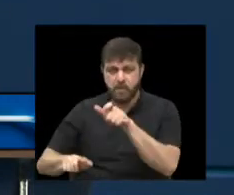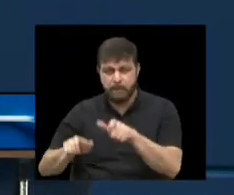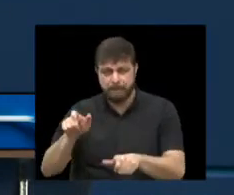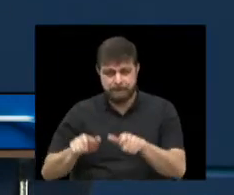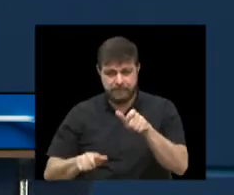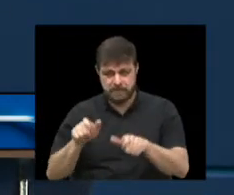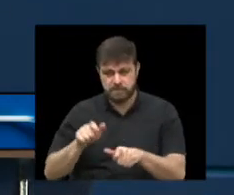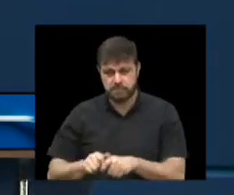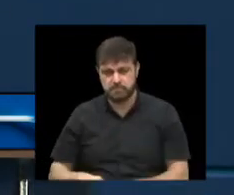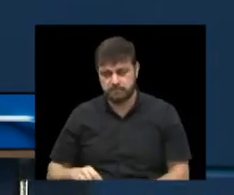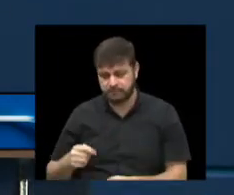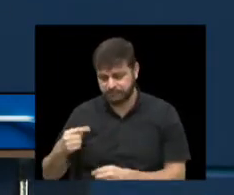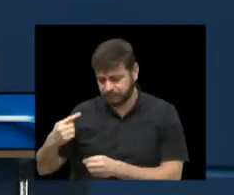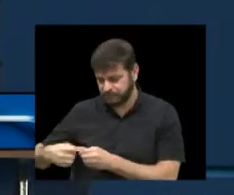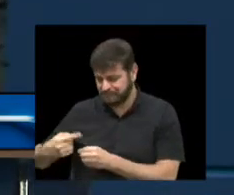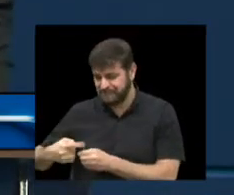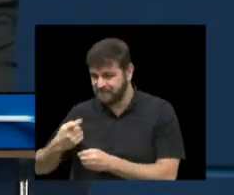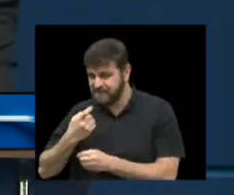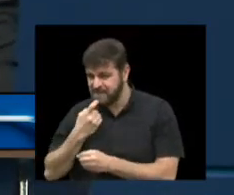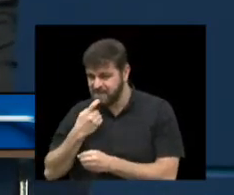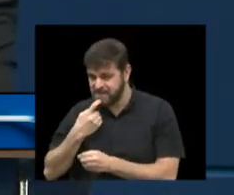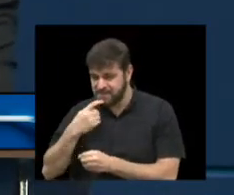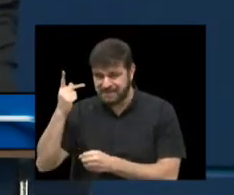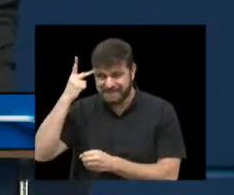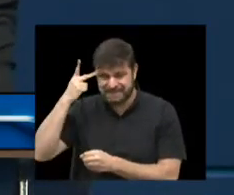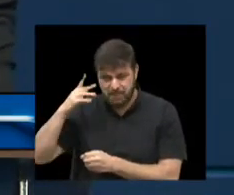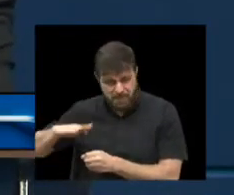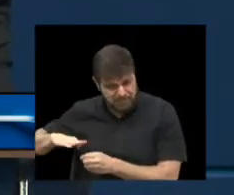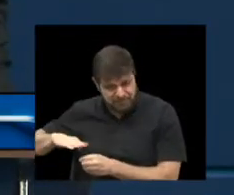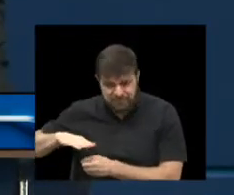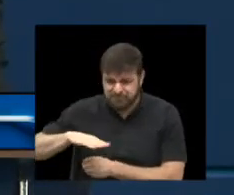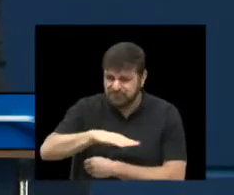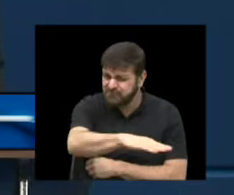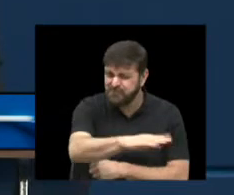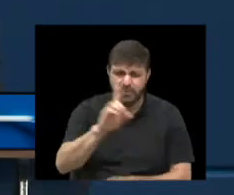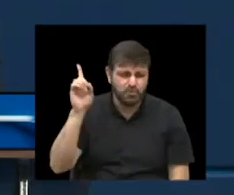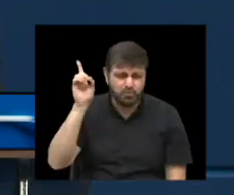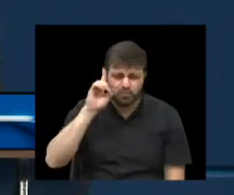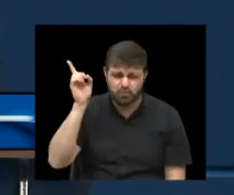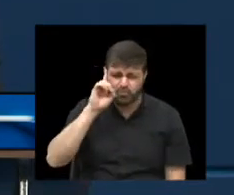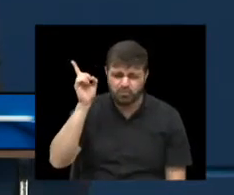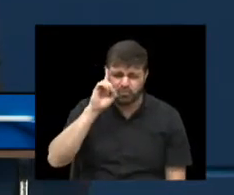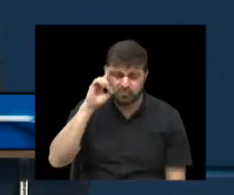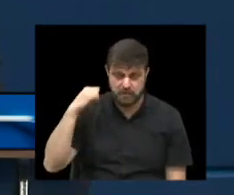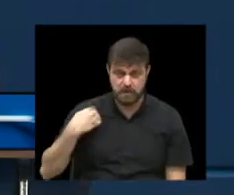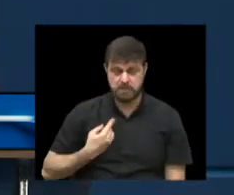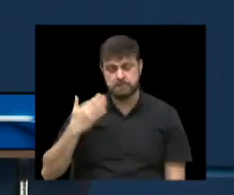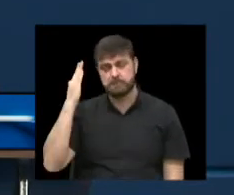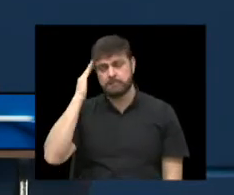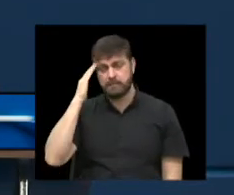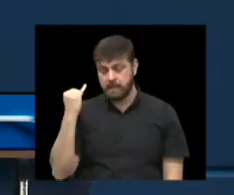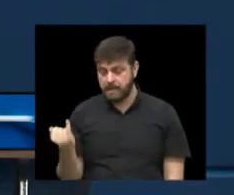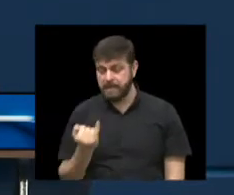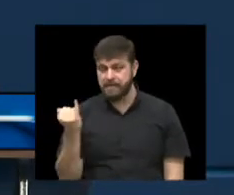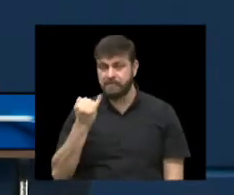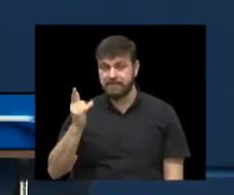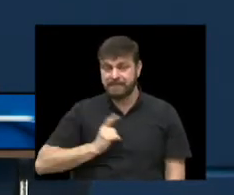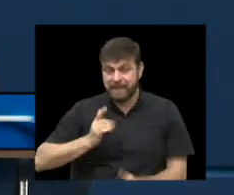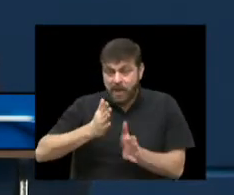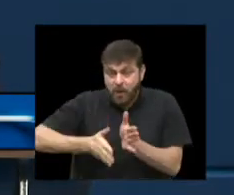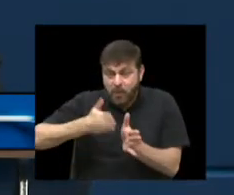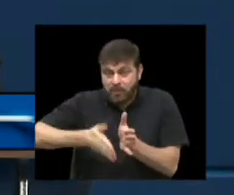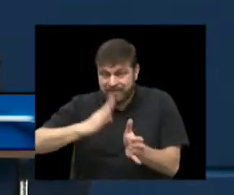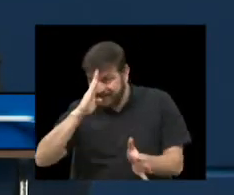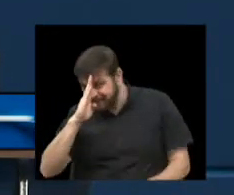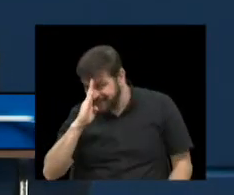deslocam de Campinas a São Paulo diariamente. Então, nós sabemos da importância deste projeto do